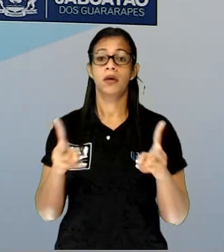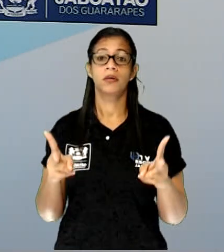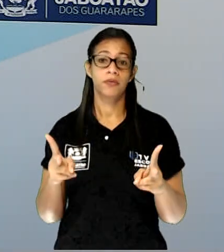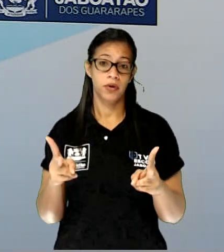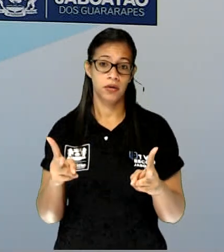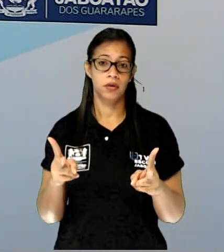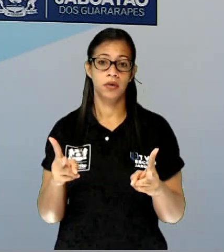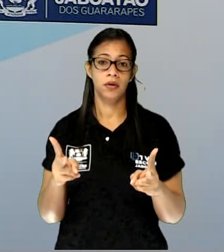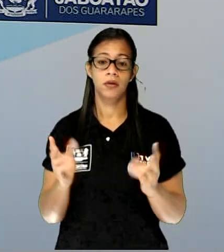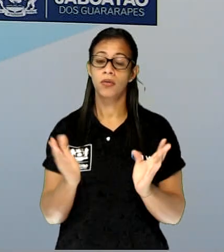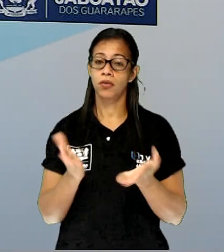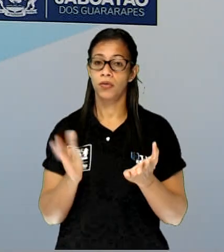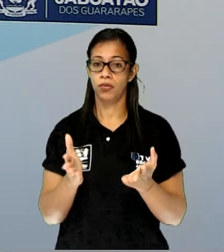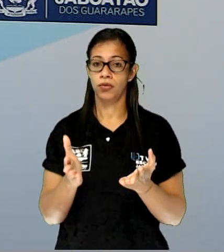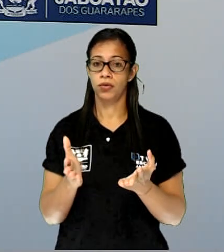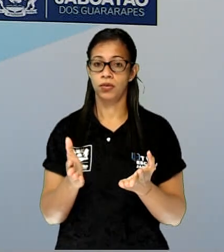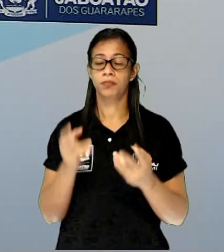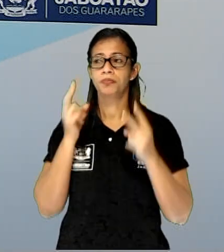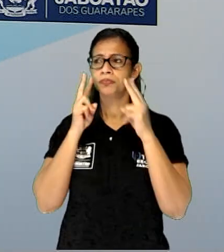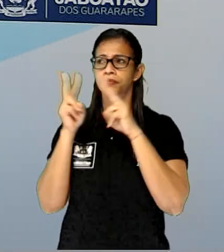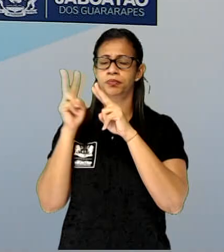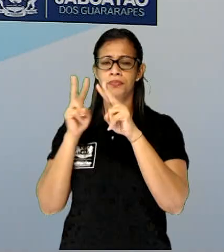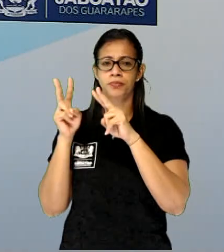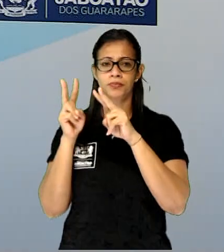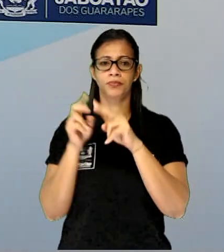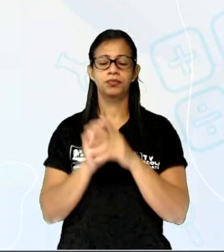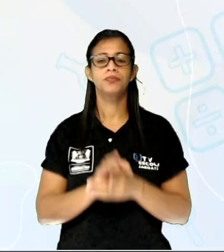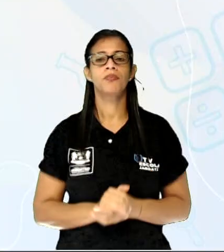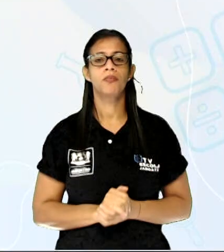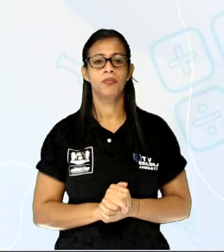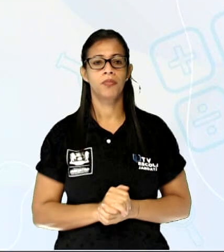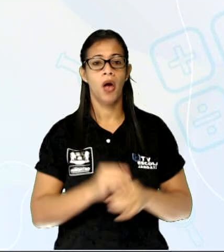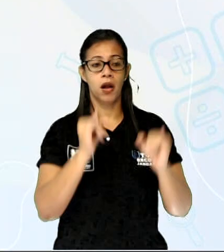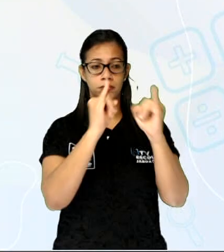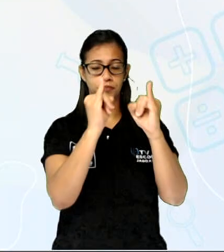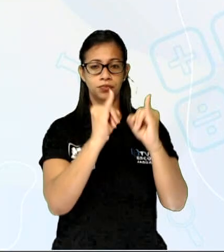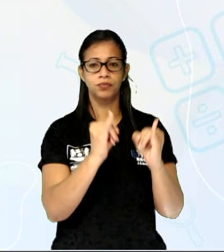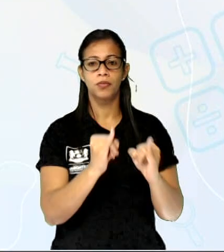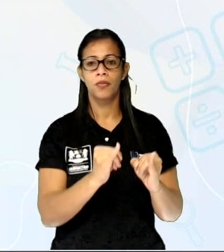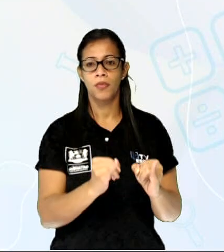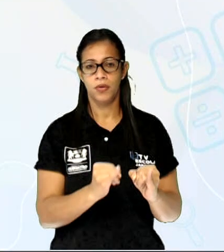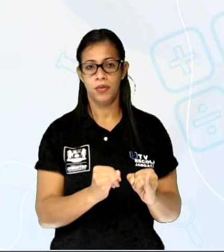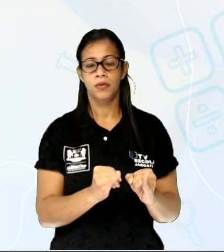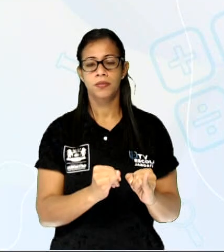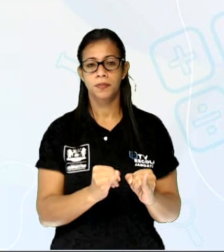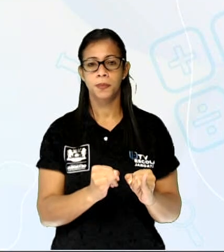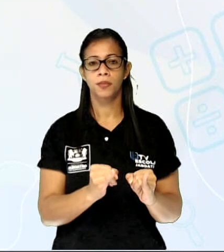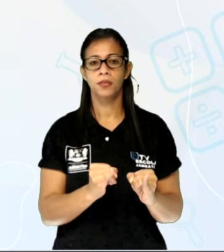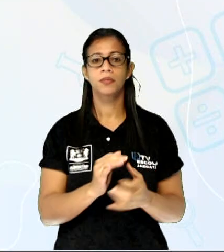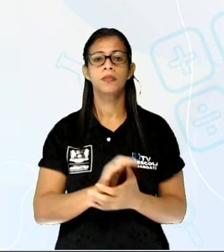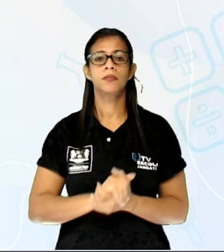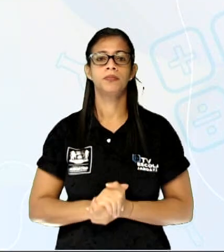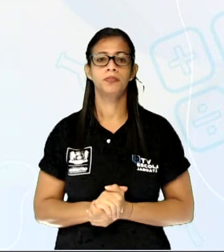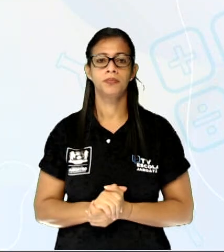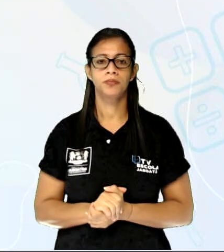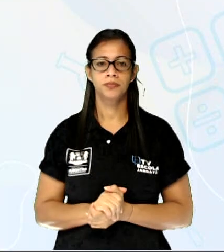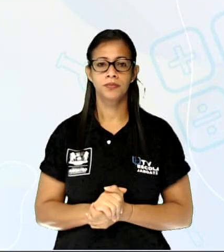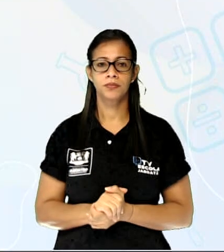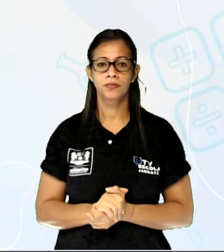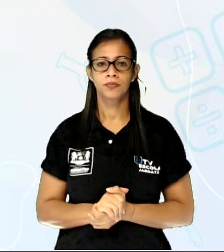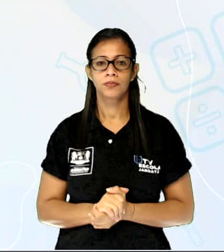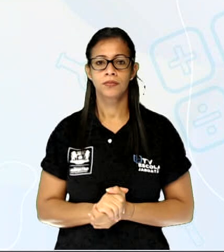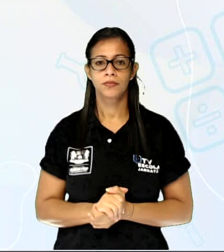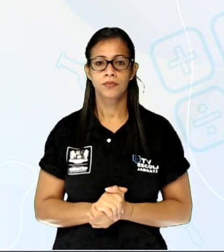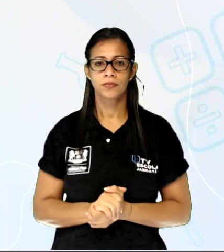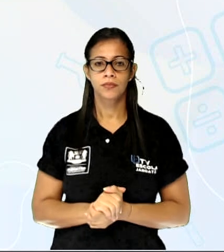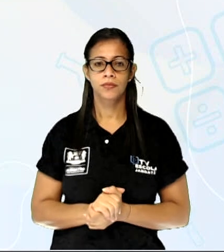é de 40 a.C. a 37 depois de Cristo. Ela é mais ou menos ali